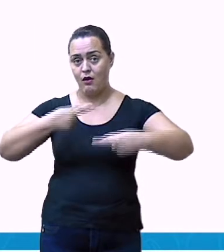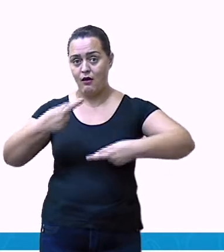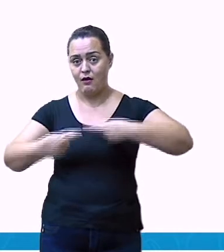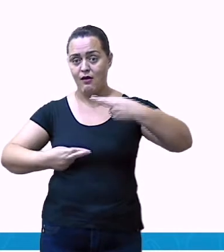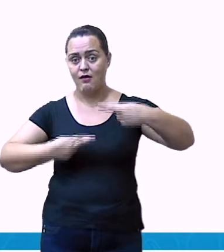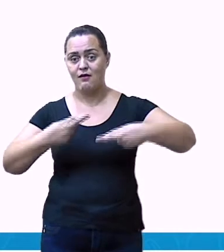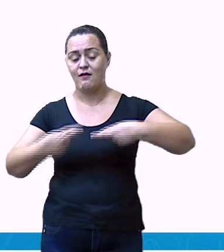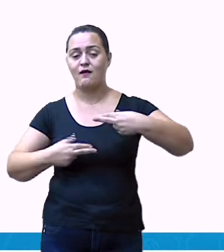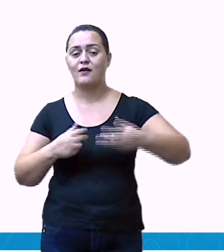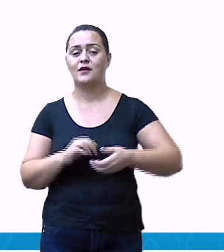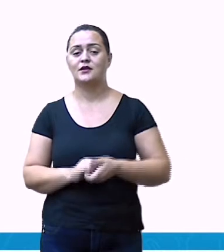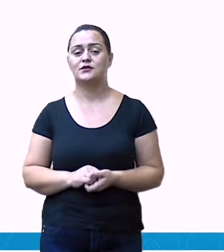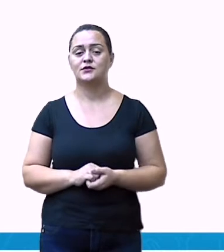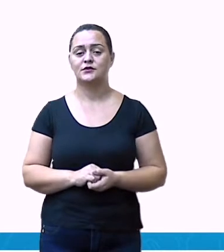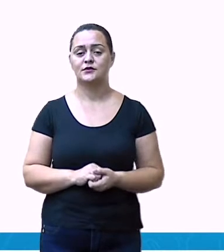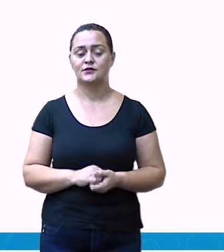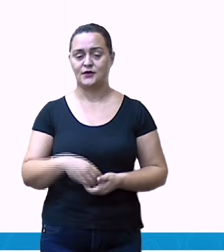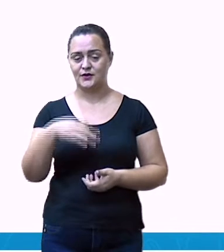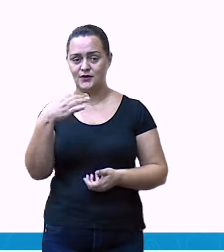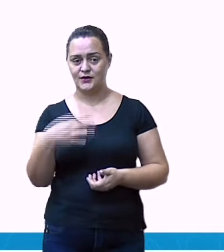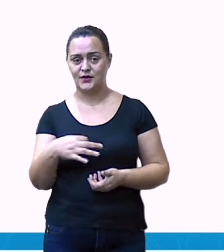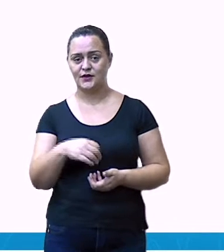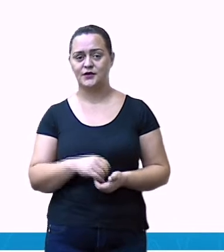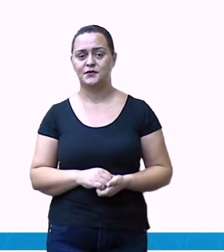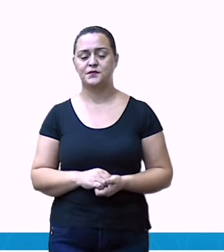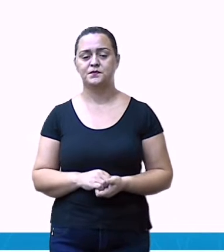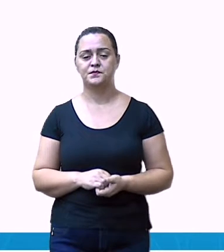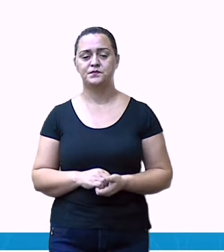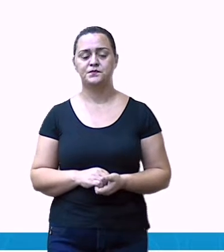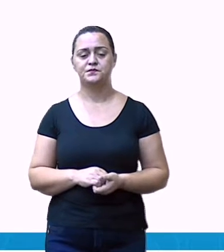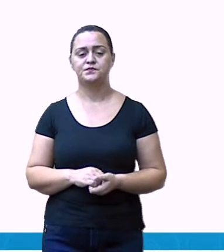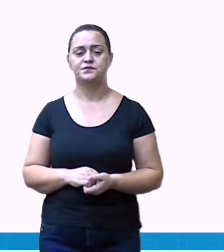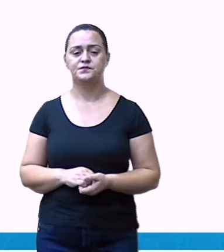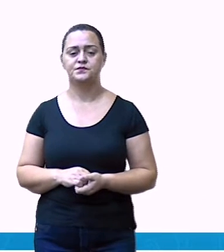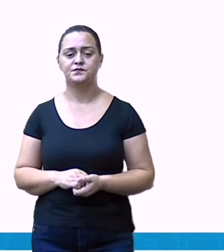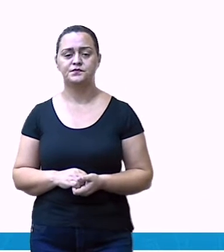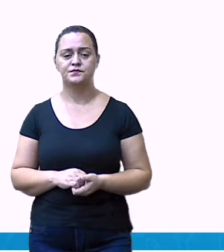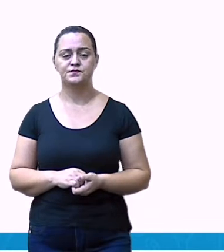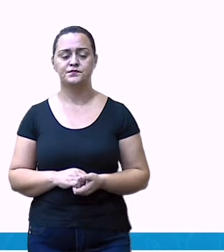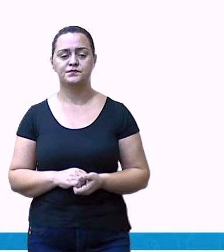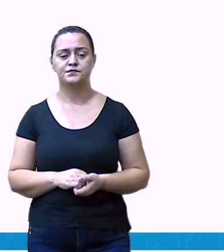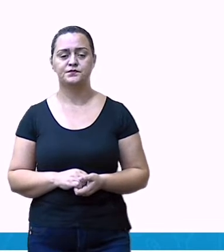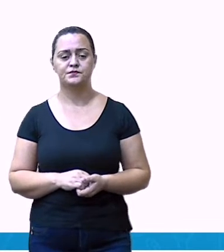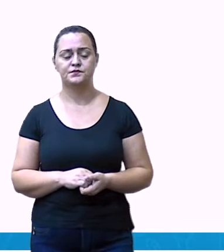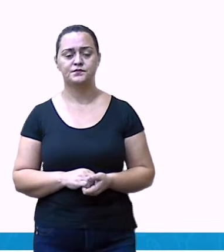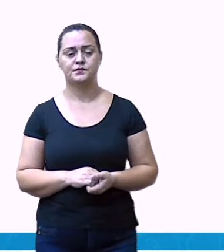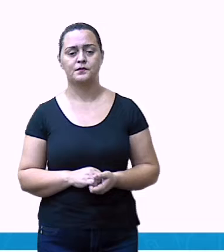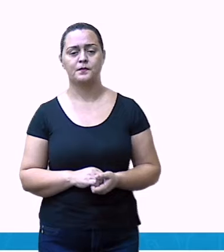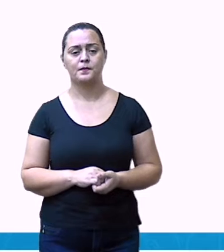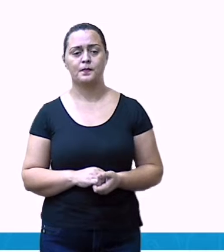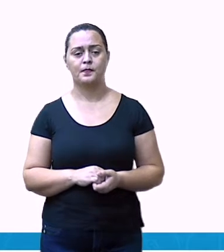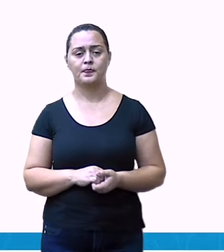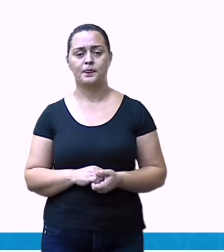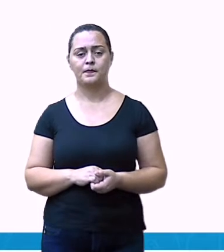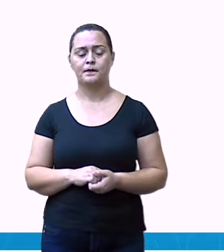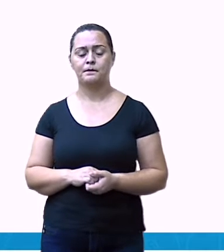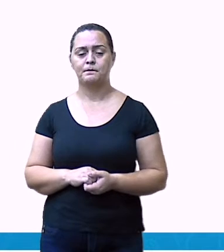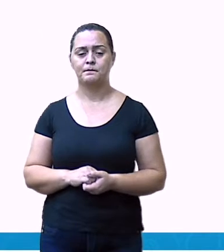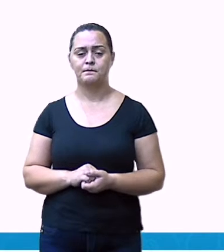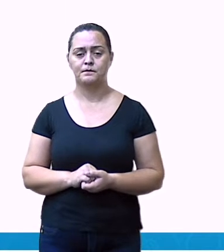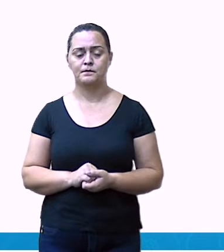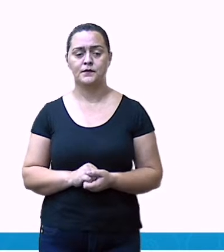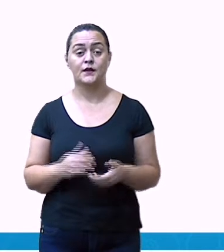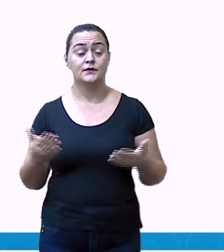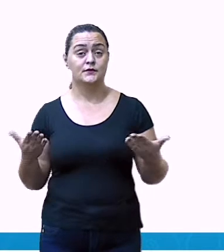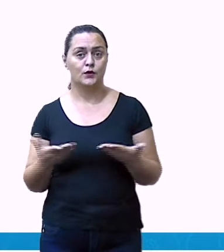elas eram, olha, até difíceis de identificar. Por isso que tinham os especialistas que eram chamados de escribas,